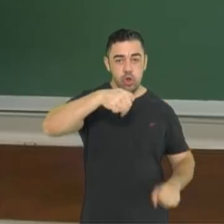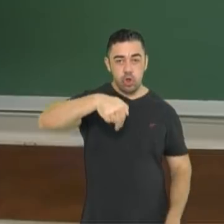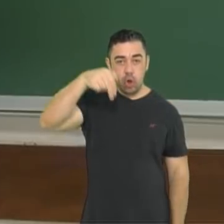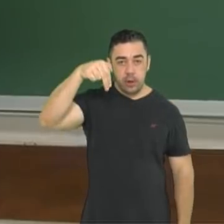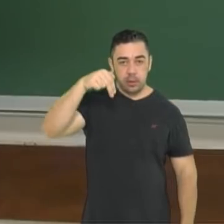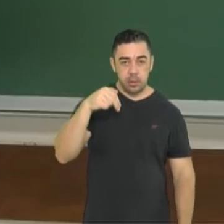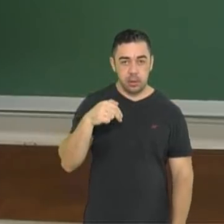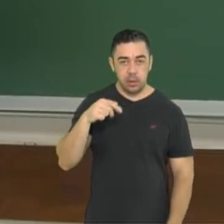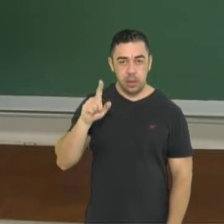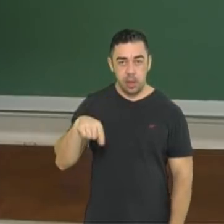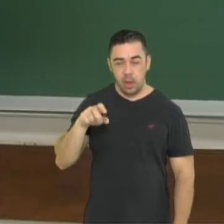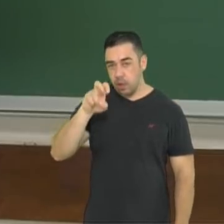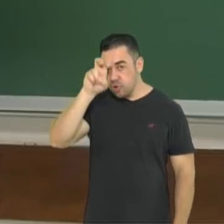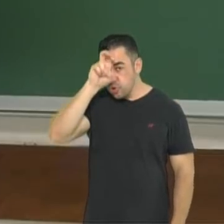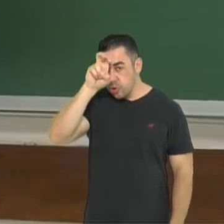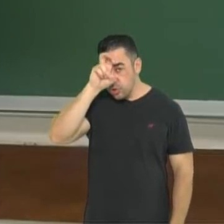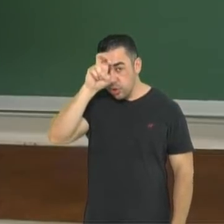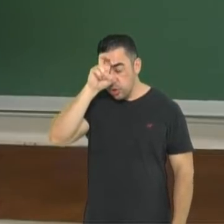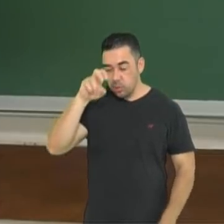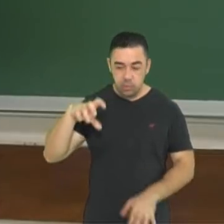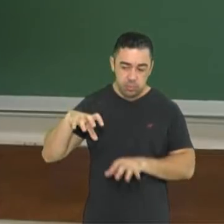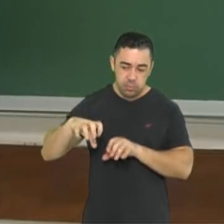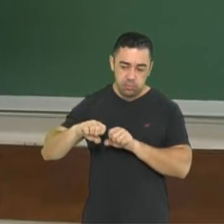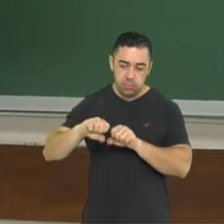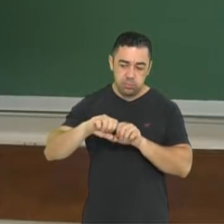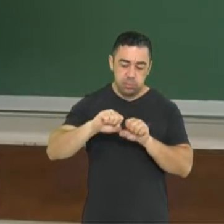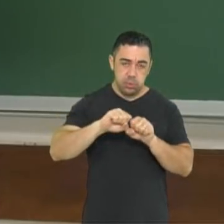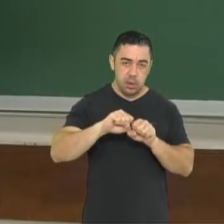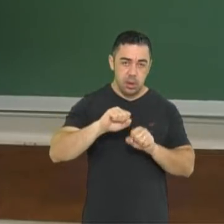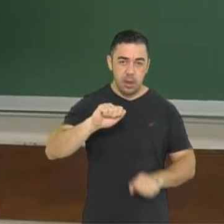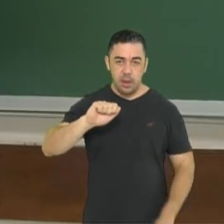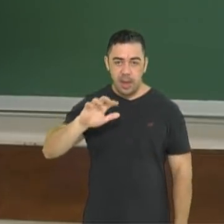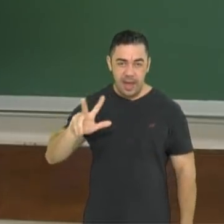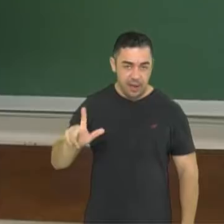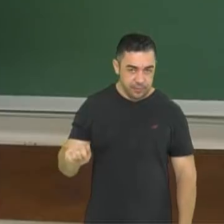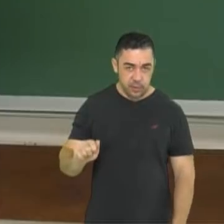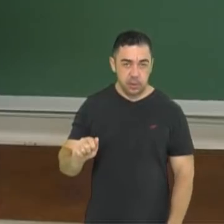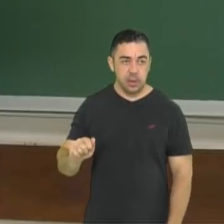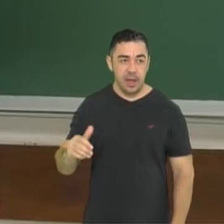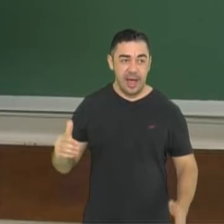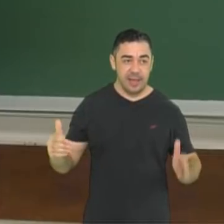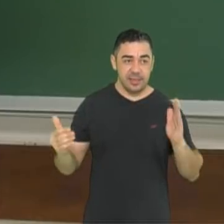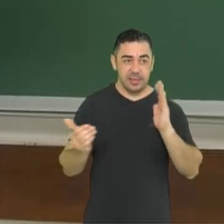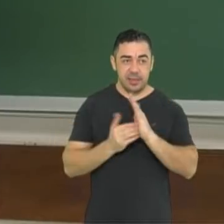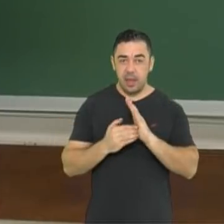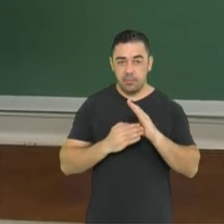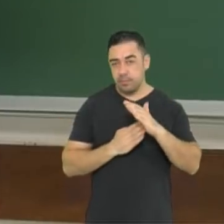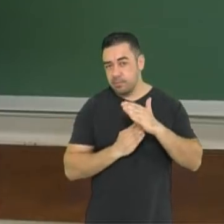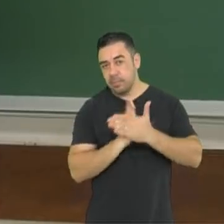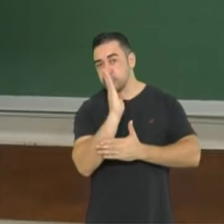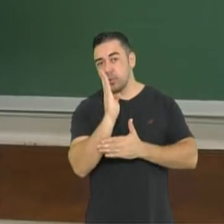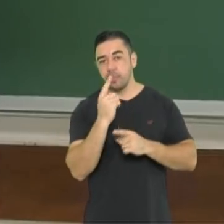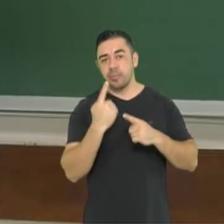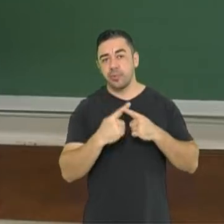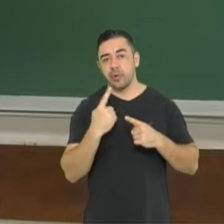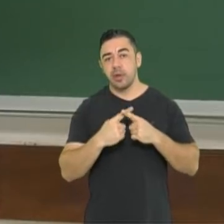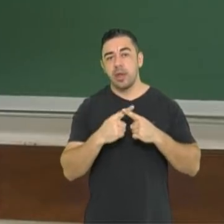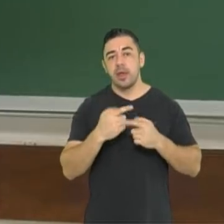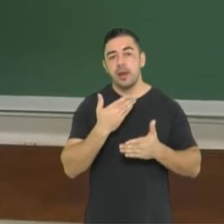norte, dominou o Egito, né? Dominou o norte da África. Chegar até aqui, e só não passaram para cá porque eles